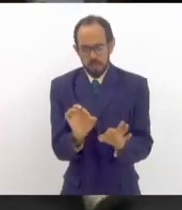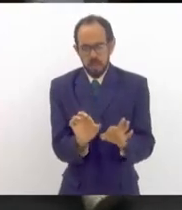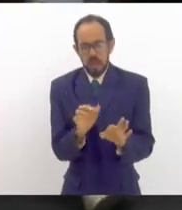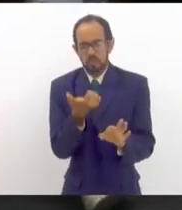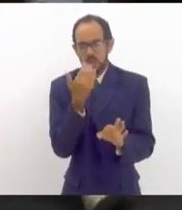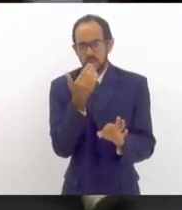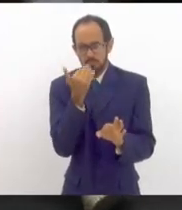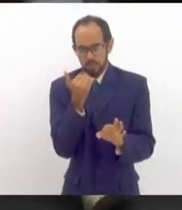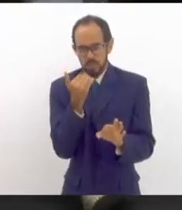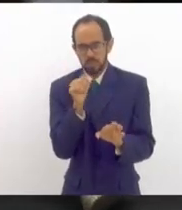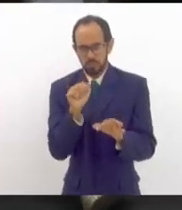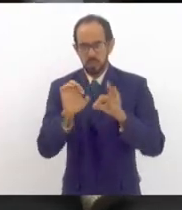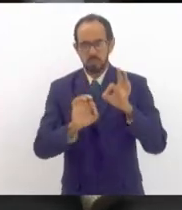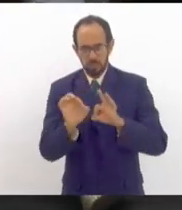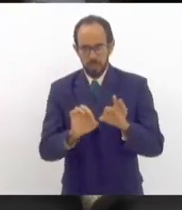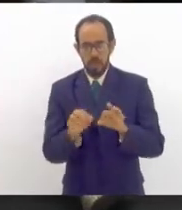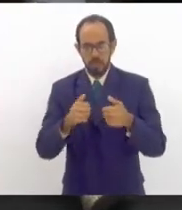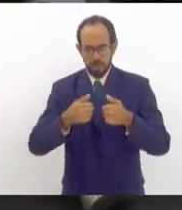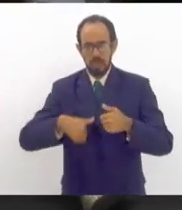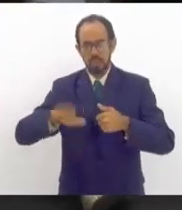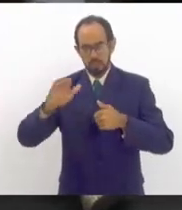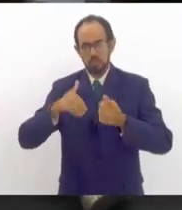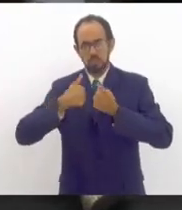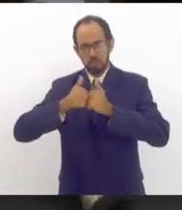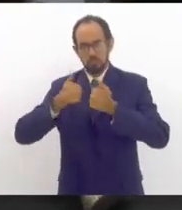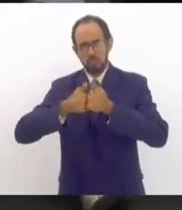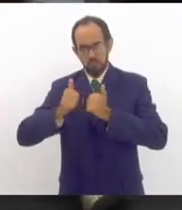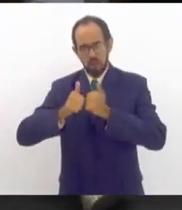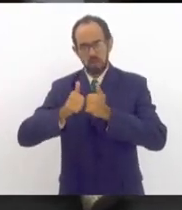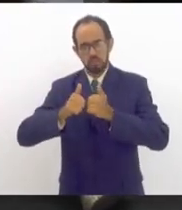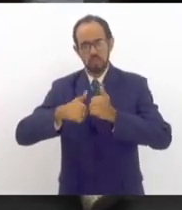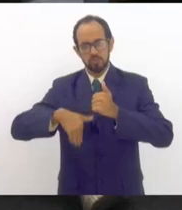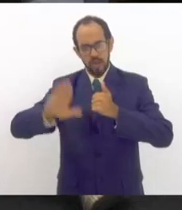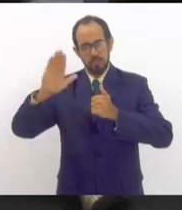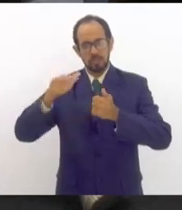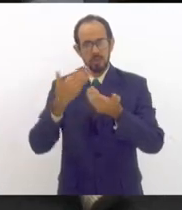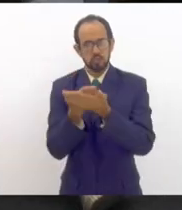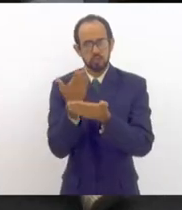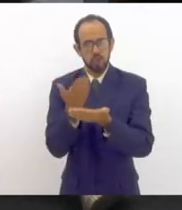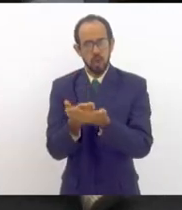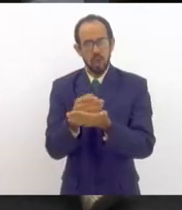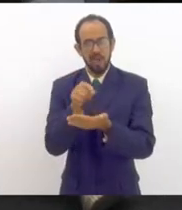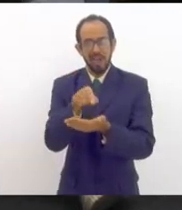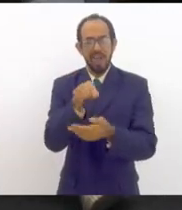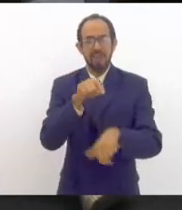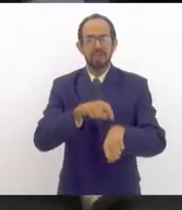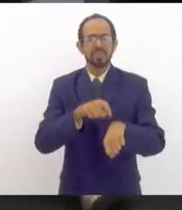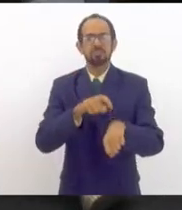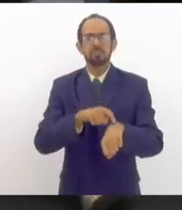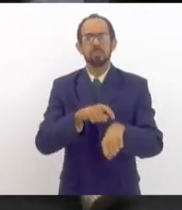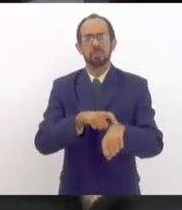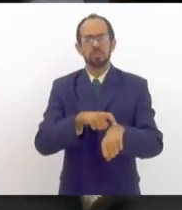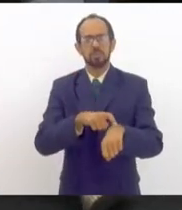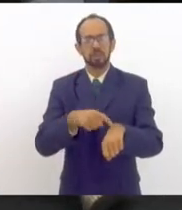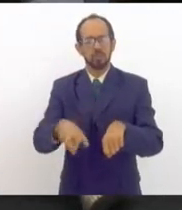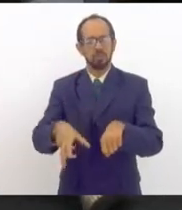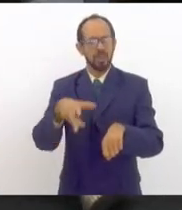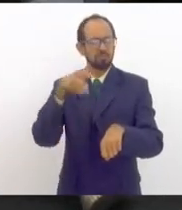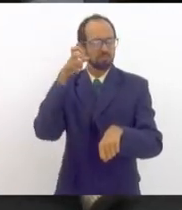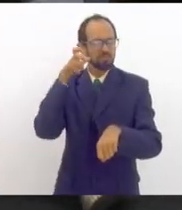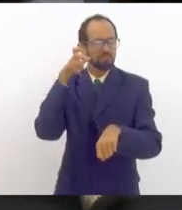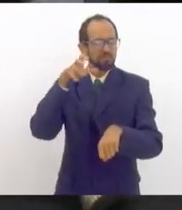vai preparar-se para pegar o seu transporte enquanto vai para escola é ali que ele vai ouvir